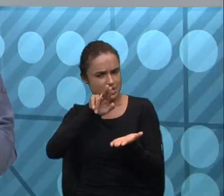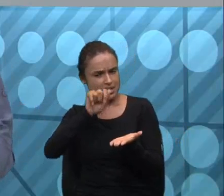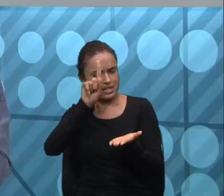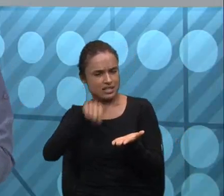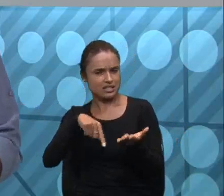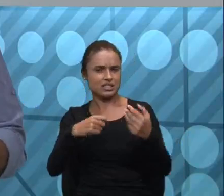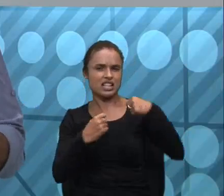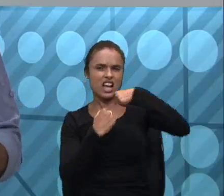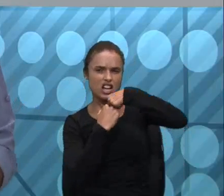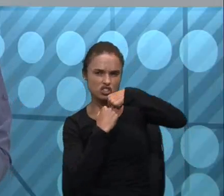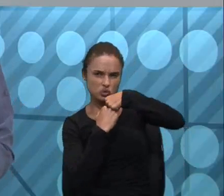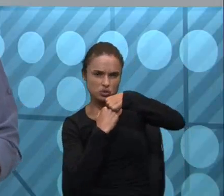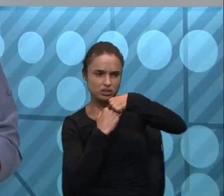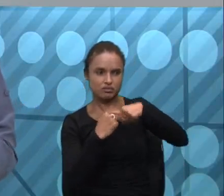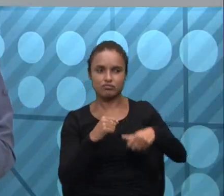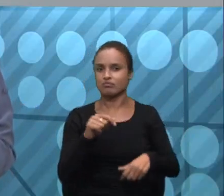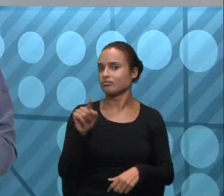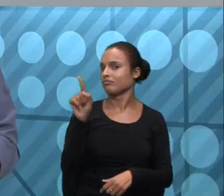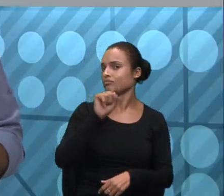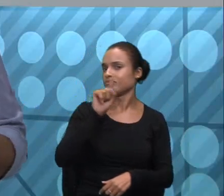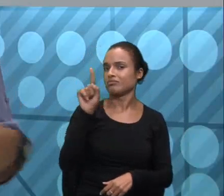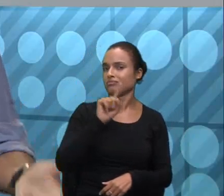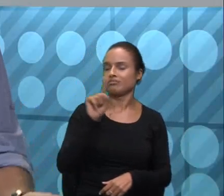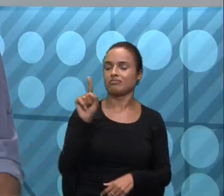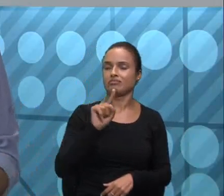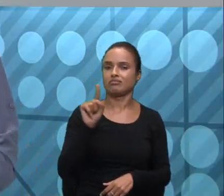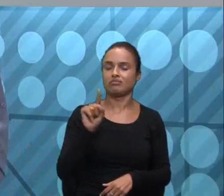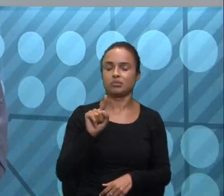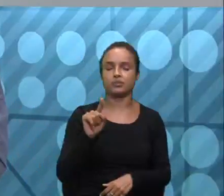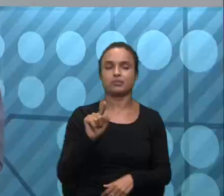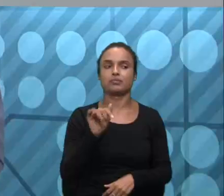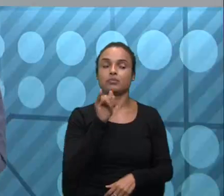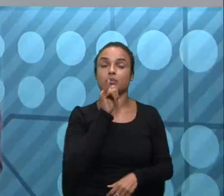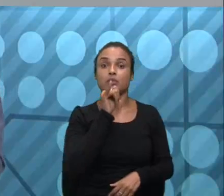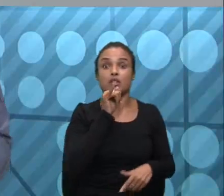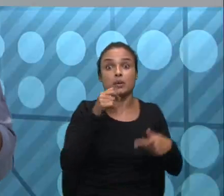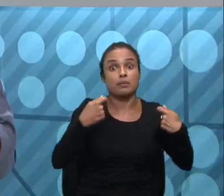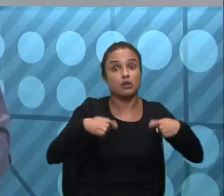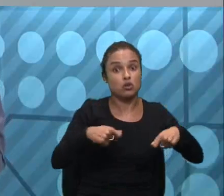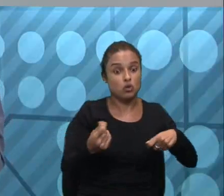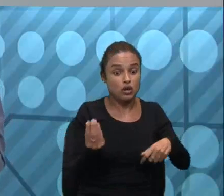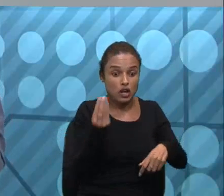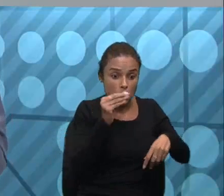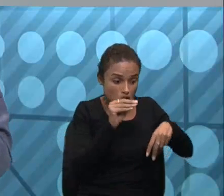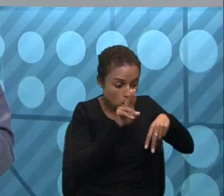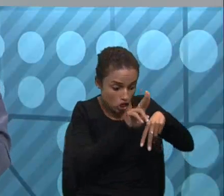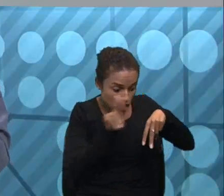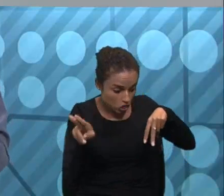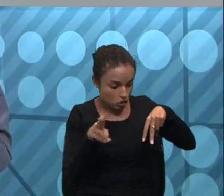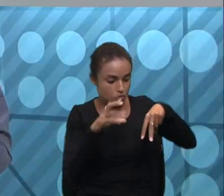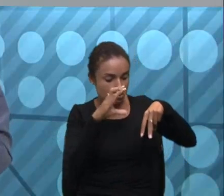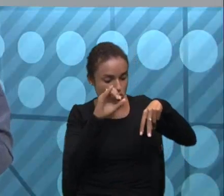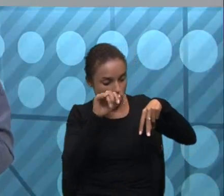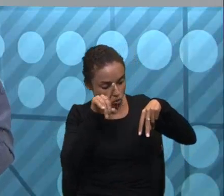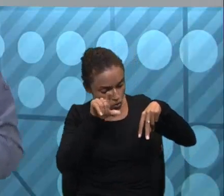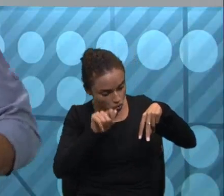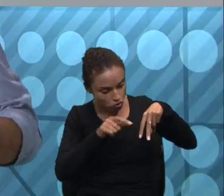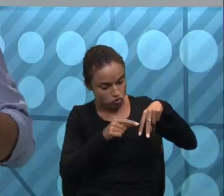tá? Perna, coxa, mão, braço, antebraço, é